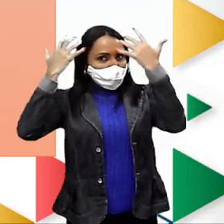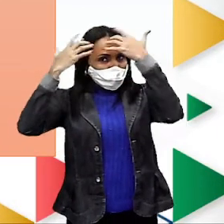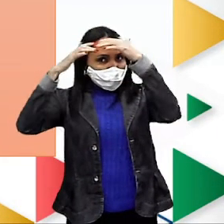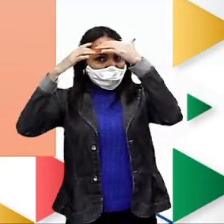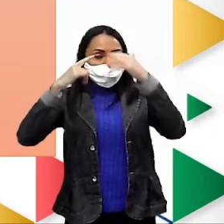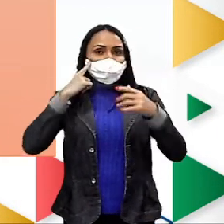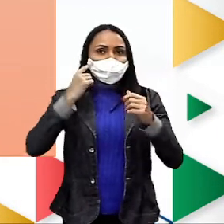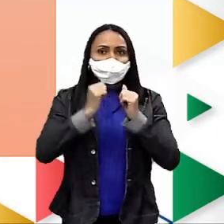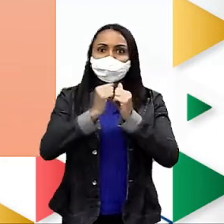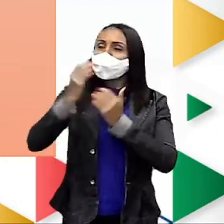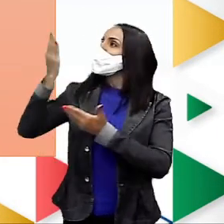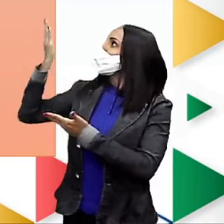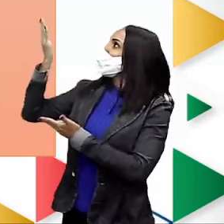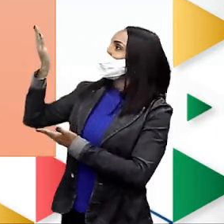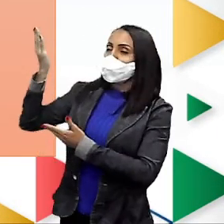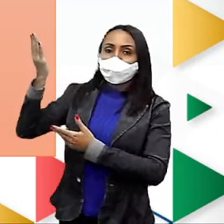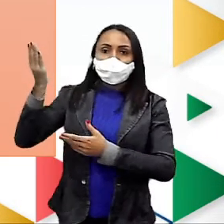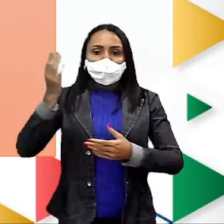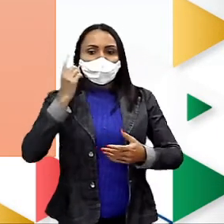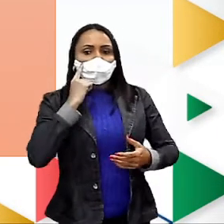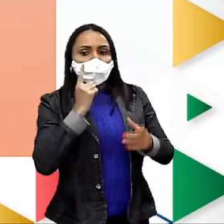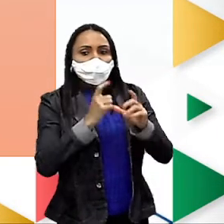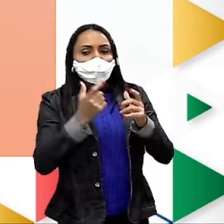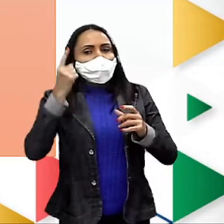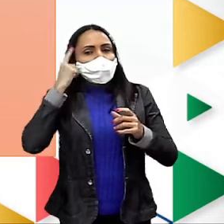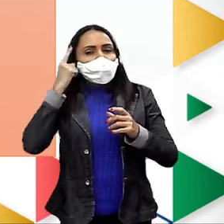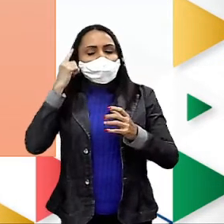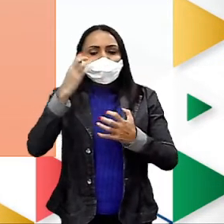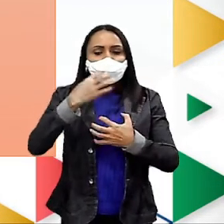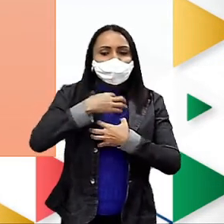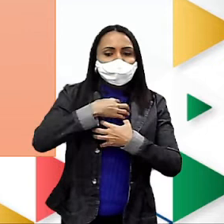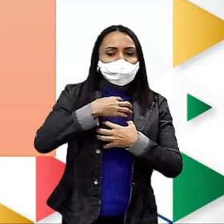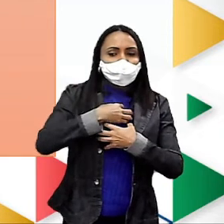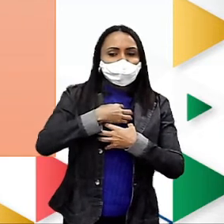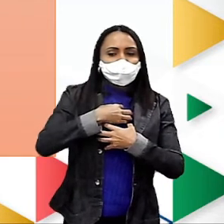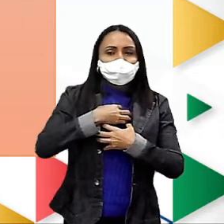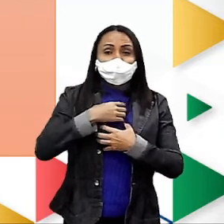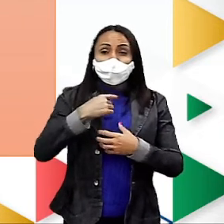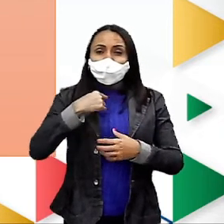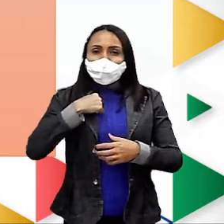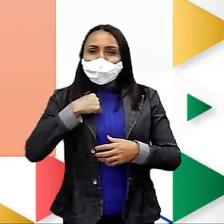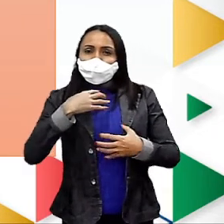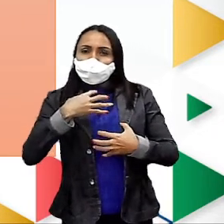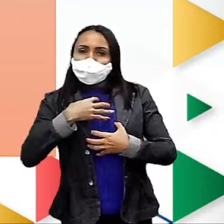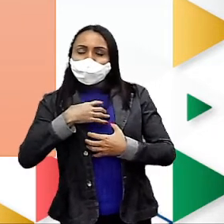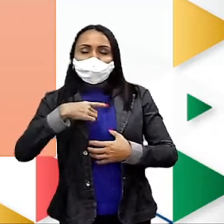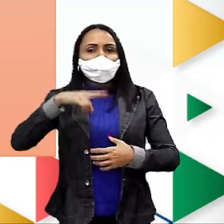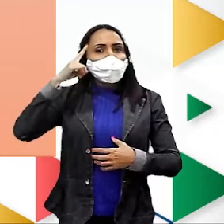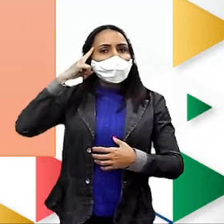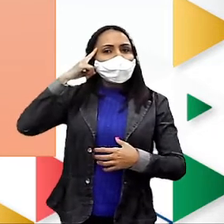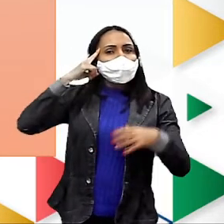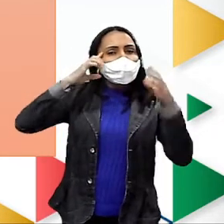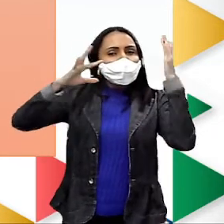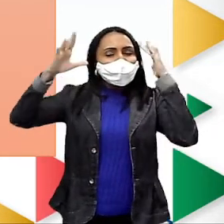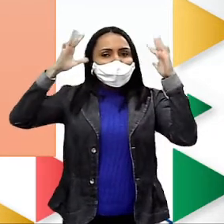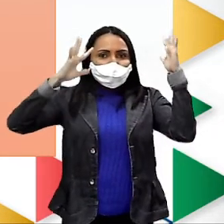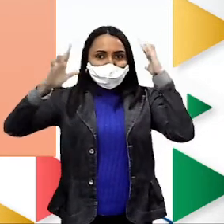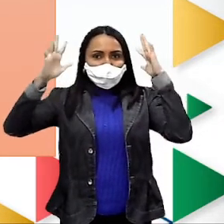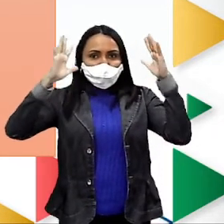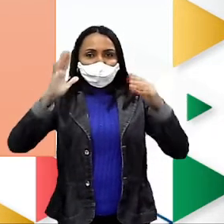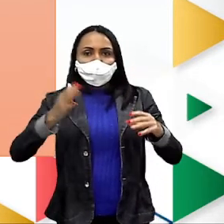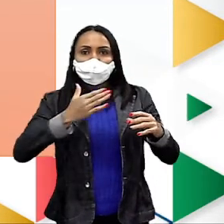na tela. A maioria pensa com sensibilidade e eu sinto com um pensamento. Para o